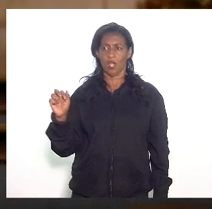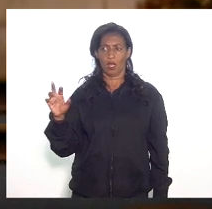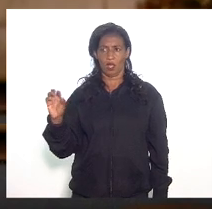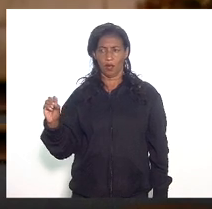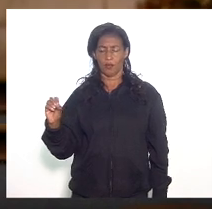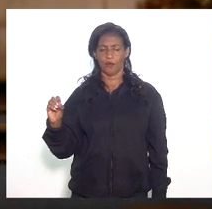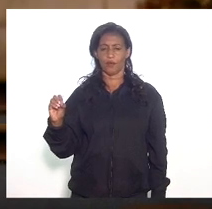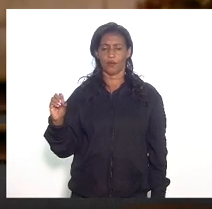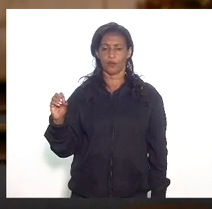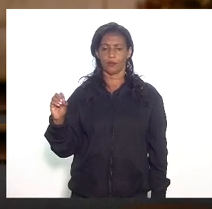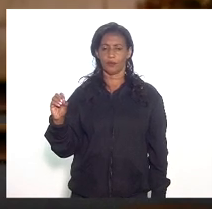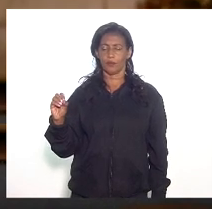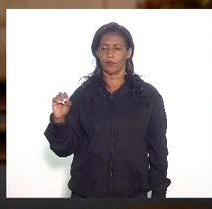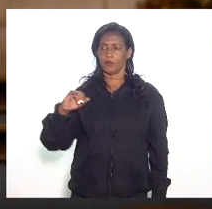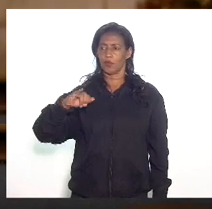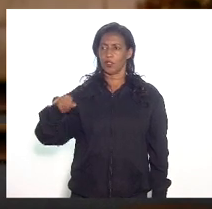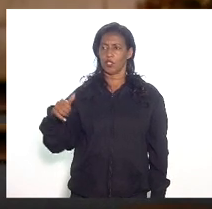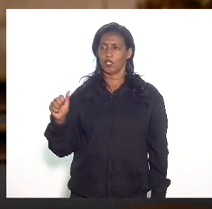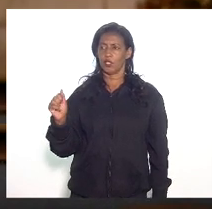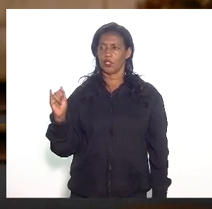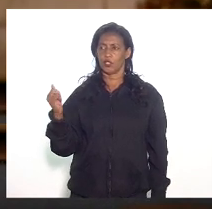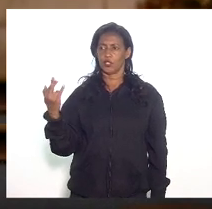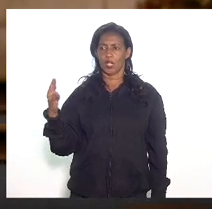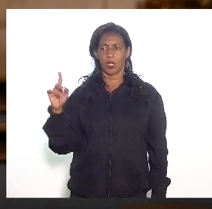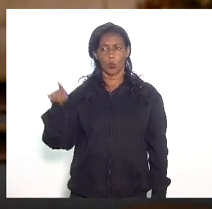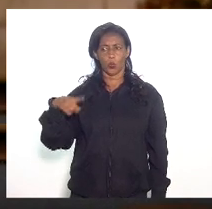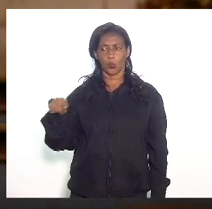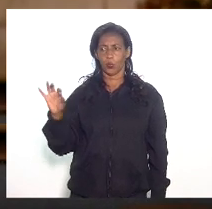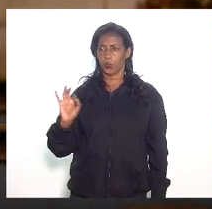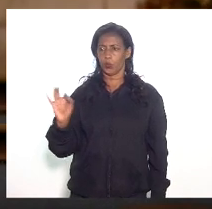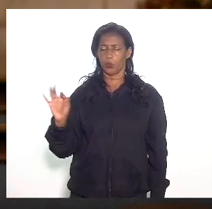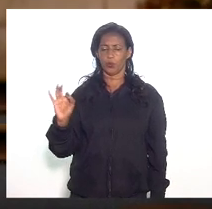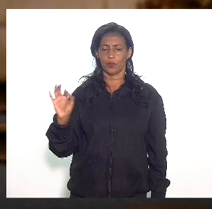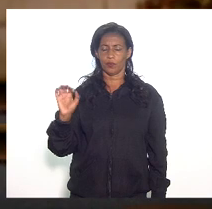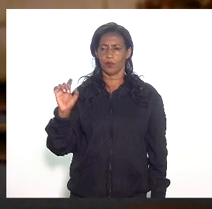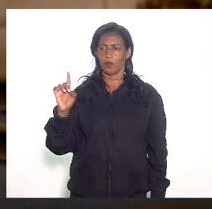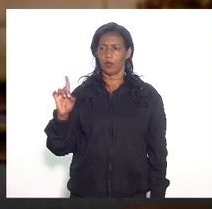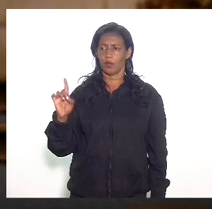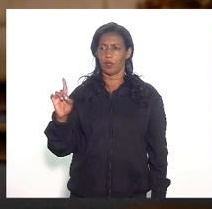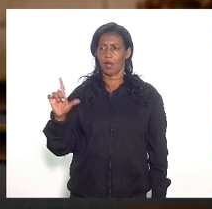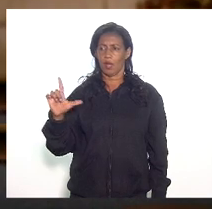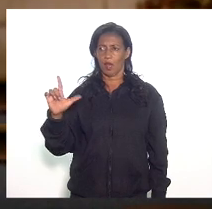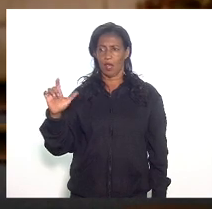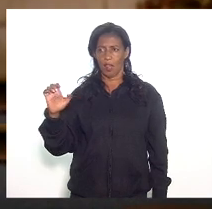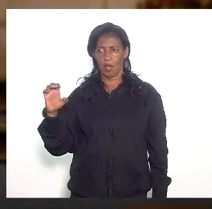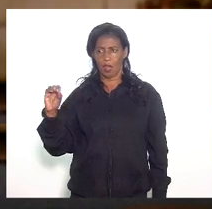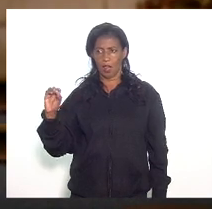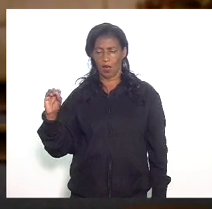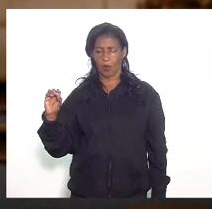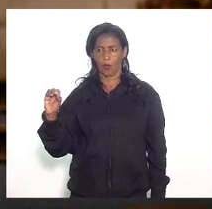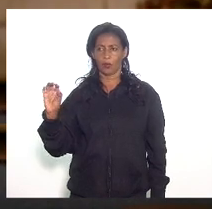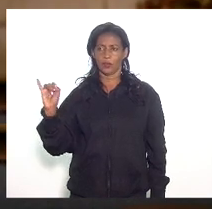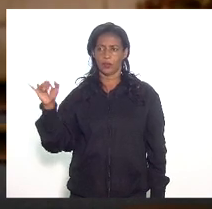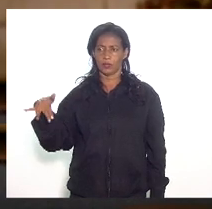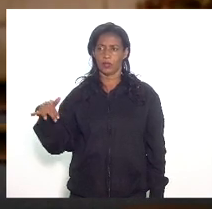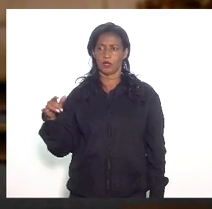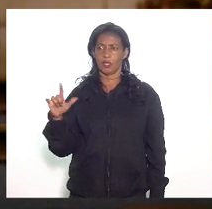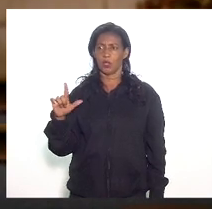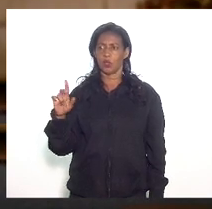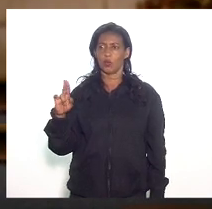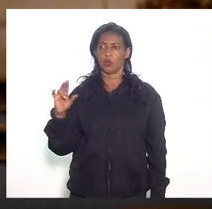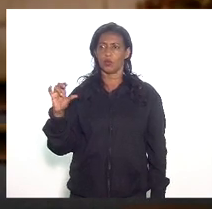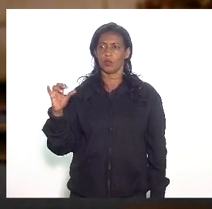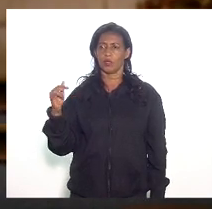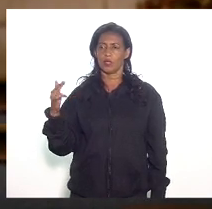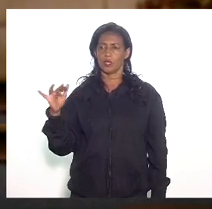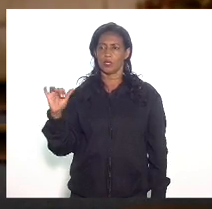deputado Jaíbe Tencur não votou deputado Léo Vieira votou sim deputado Lucinha